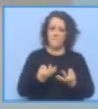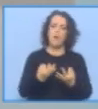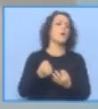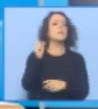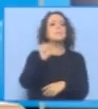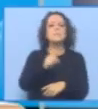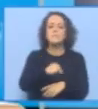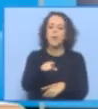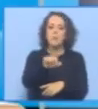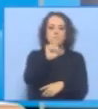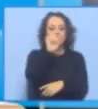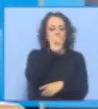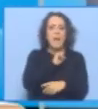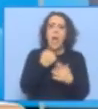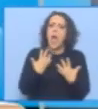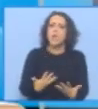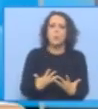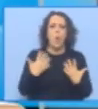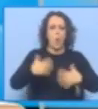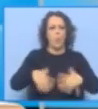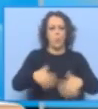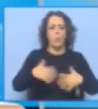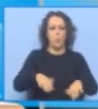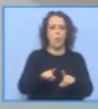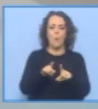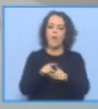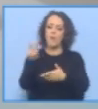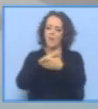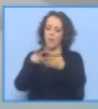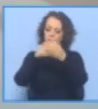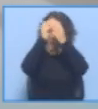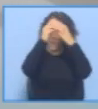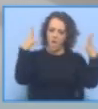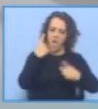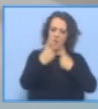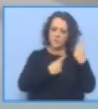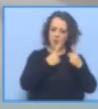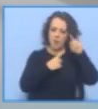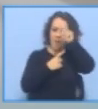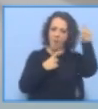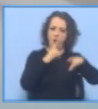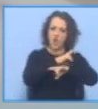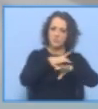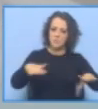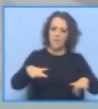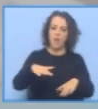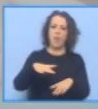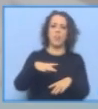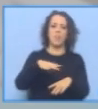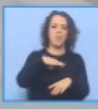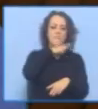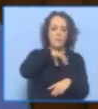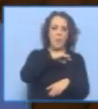impressionante a atualidade deste texto. Não é? Quando nos confrontamos com pessoas que ficam num hospital em que os familiares não têm alta e não os vêm